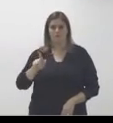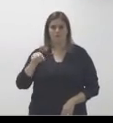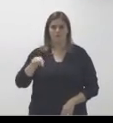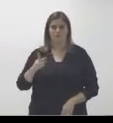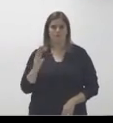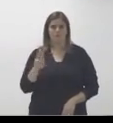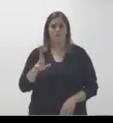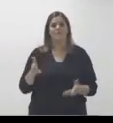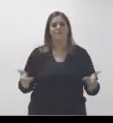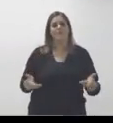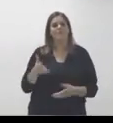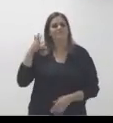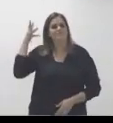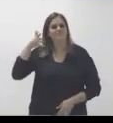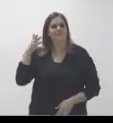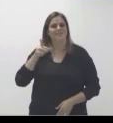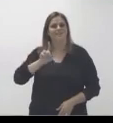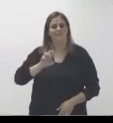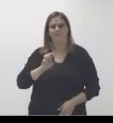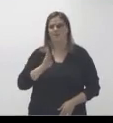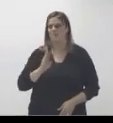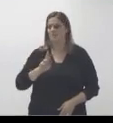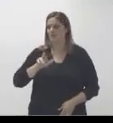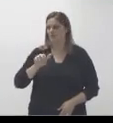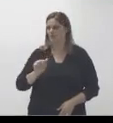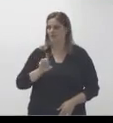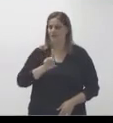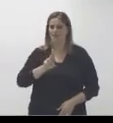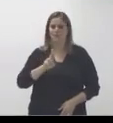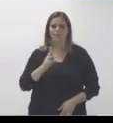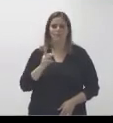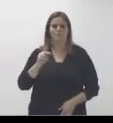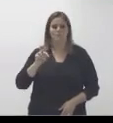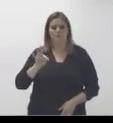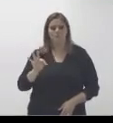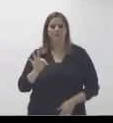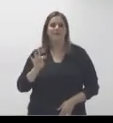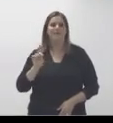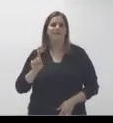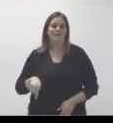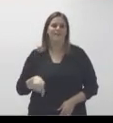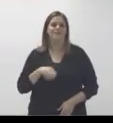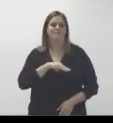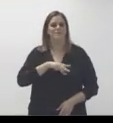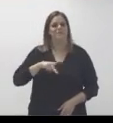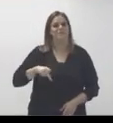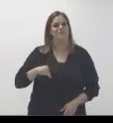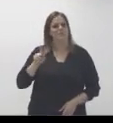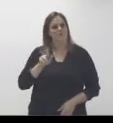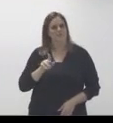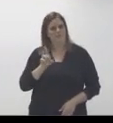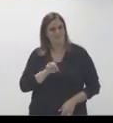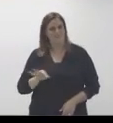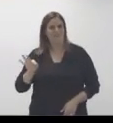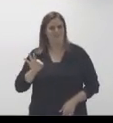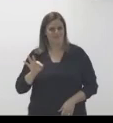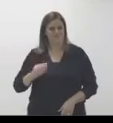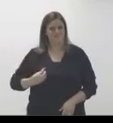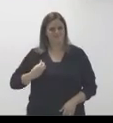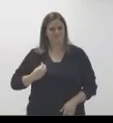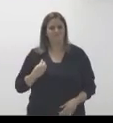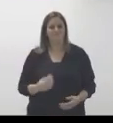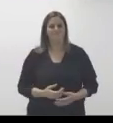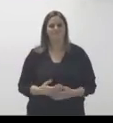a representante do ministério público federal muito obrigada agradeceu especialmente ao conselho federal de psicologia